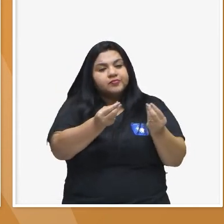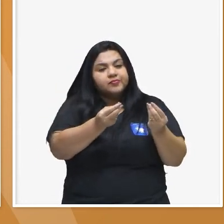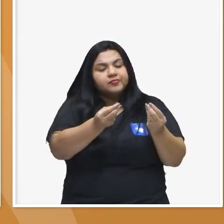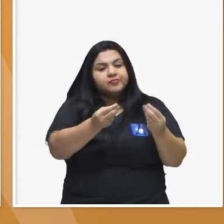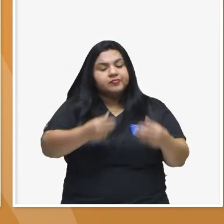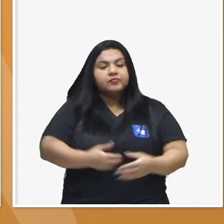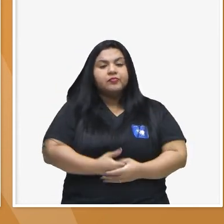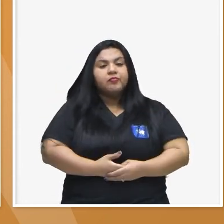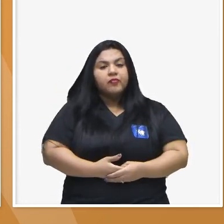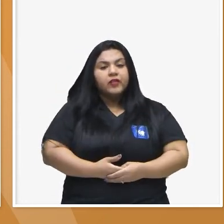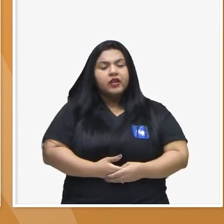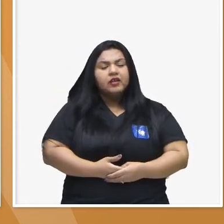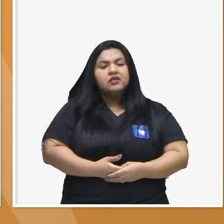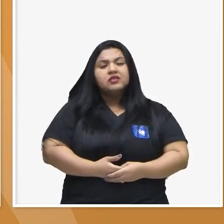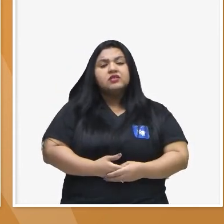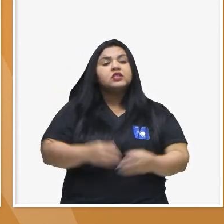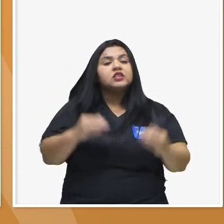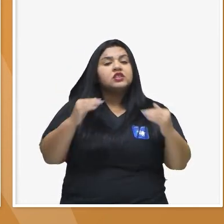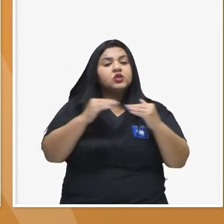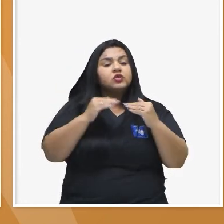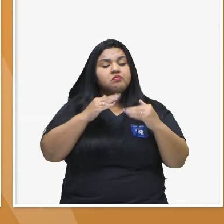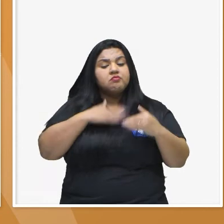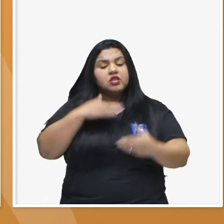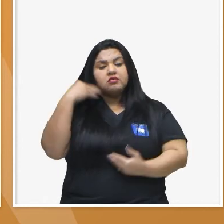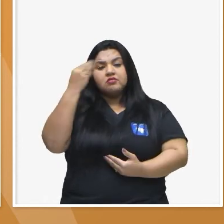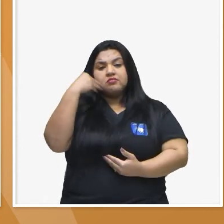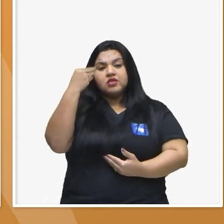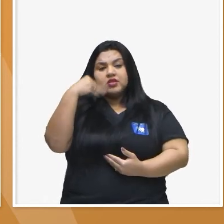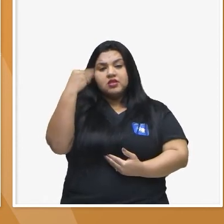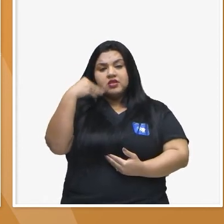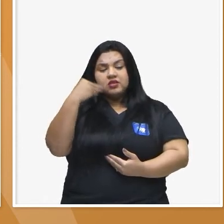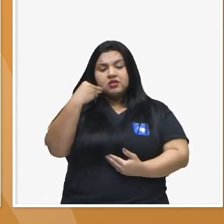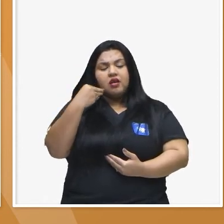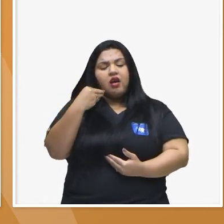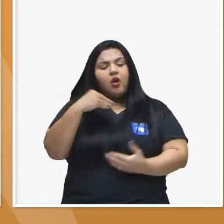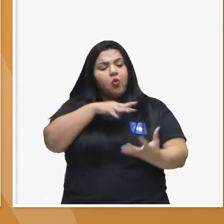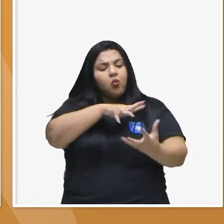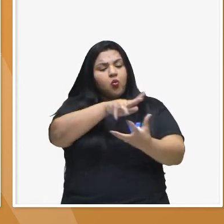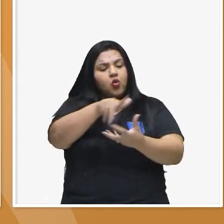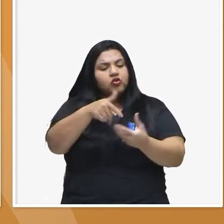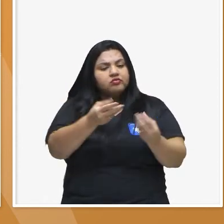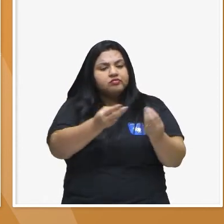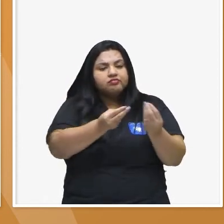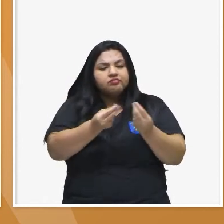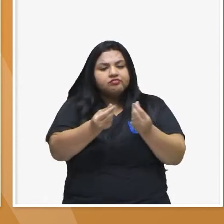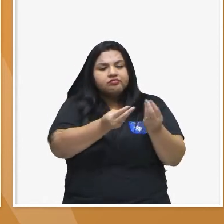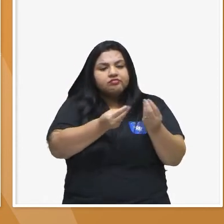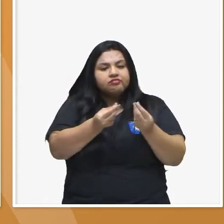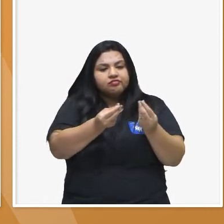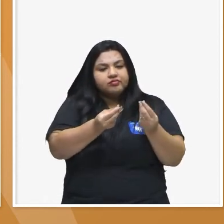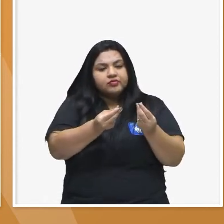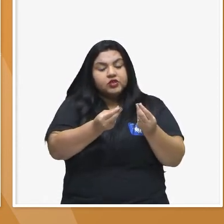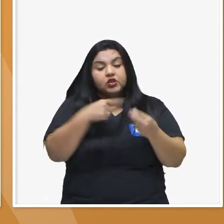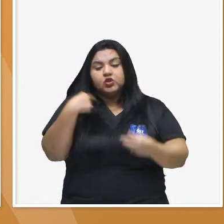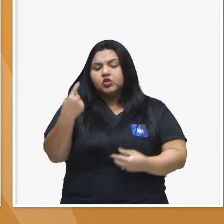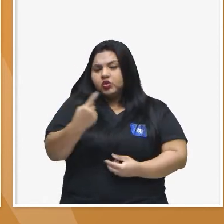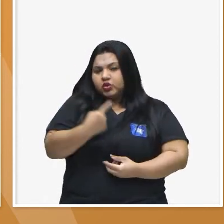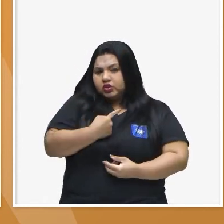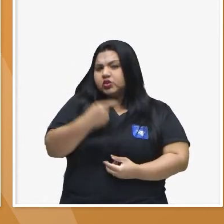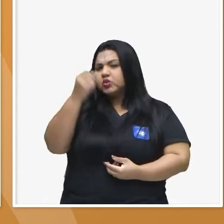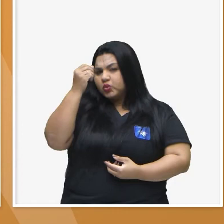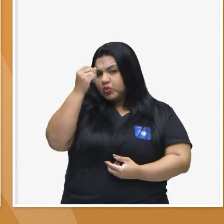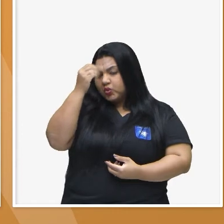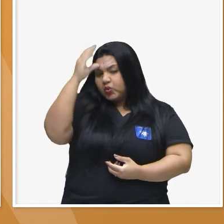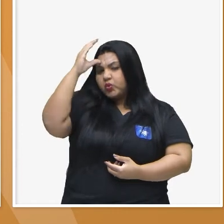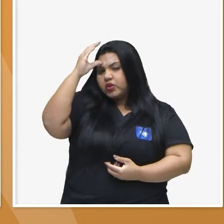que é através da minha experiência no mundo sensível. Né? Nós só conhecemos as